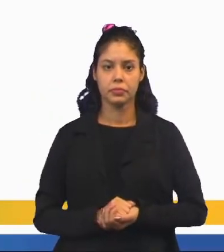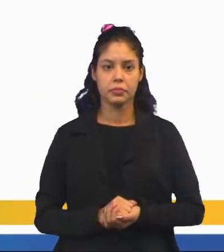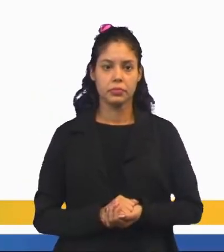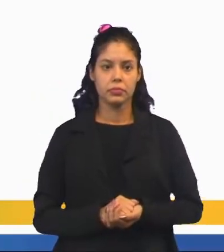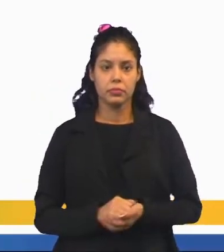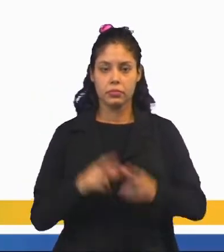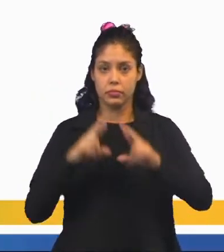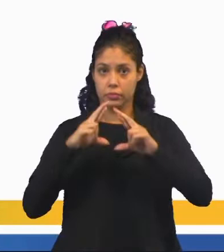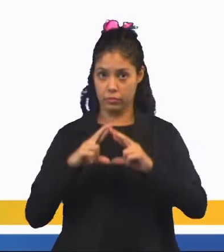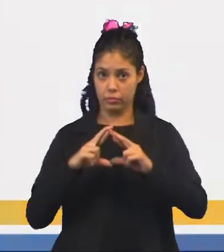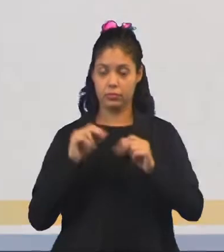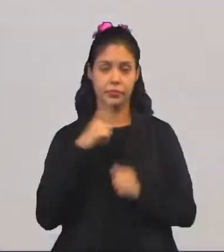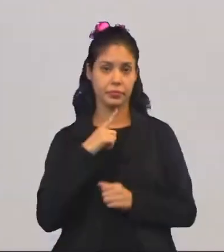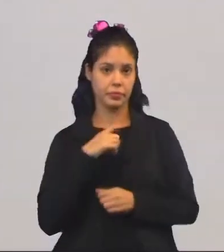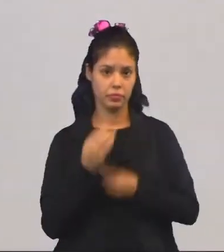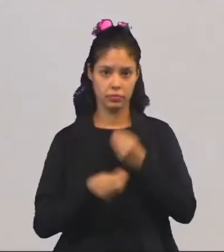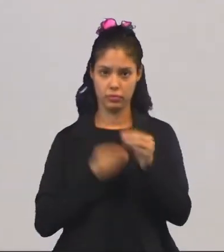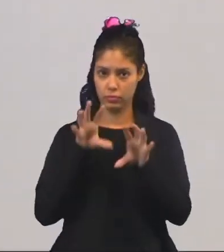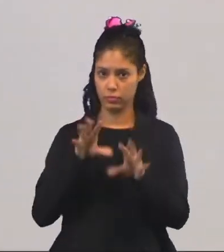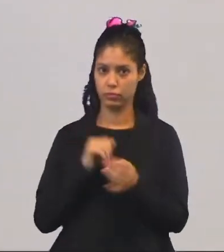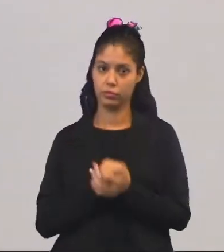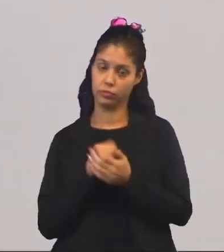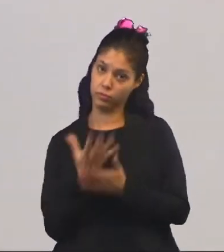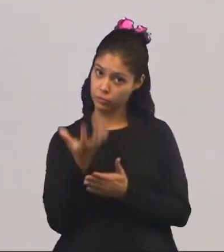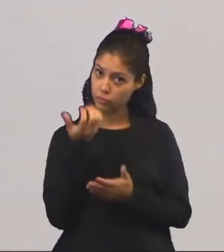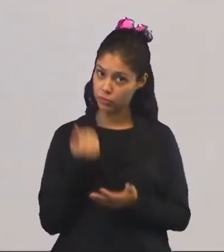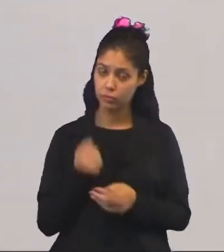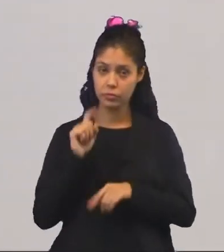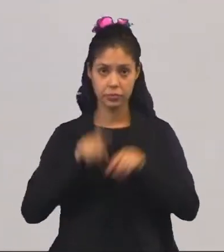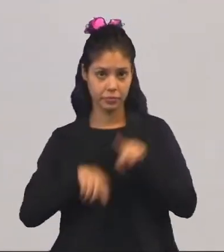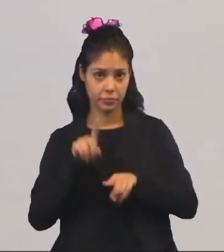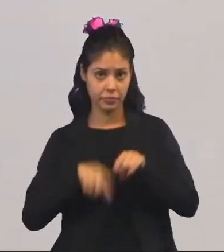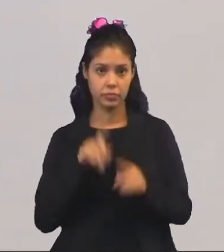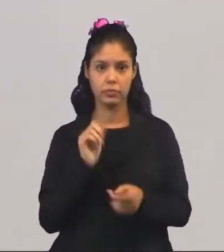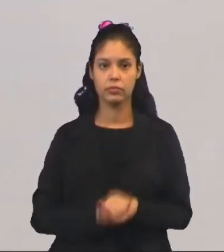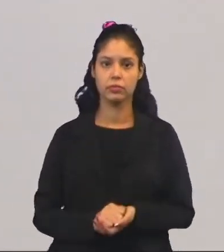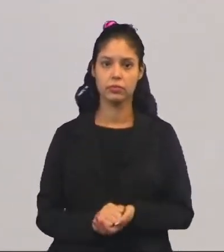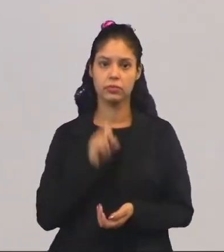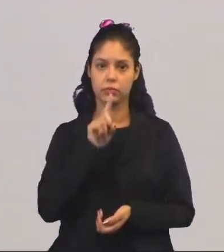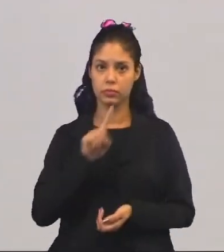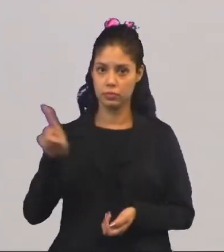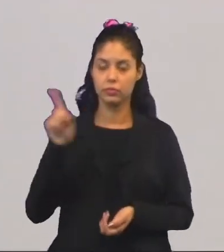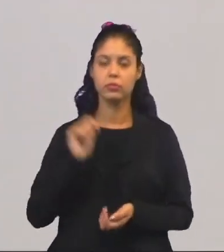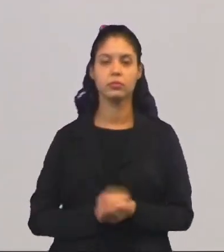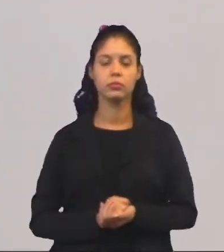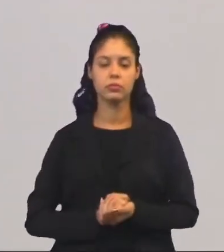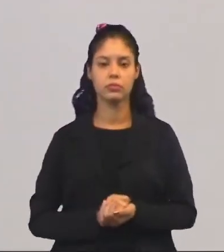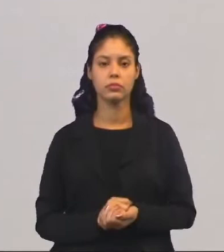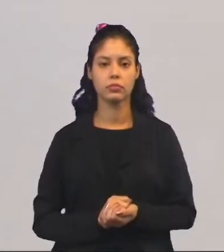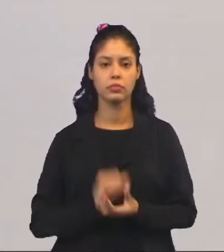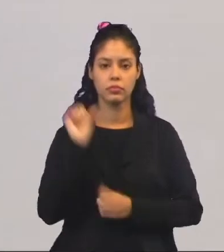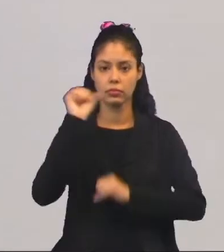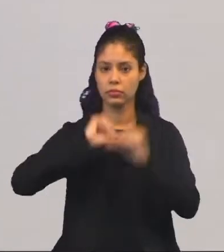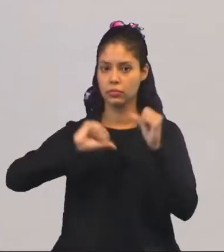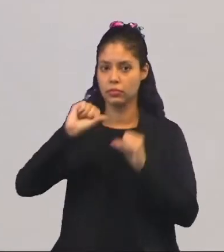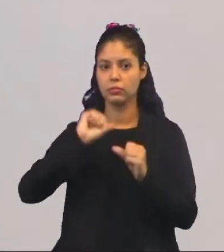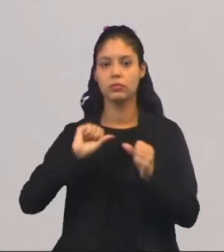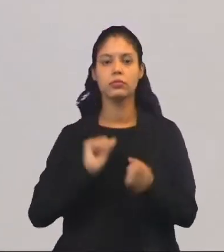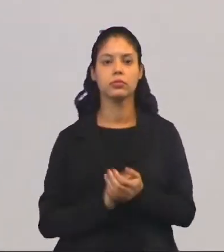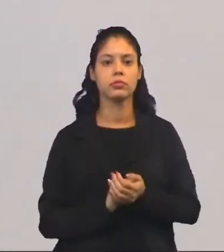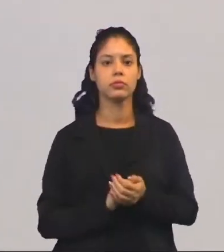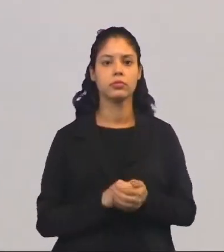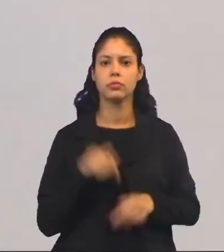A reciclagem, ela tem a ver assim, eu pego um material e vou transformar